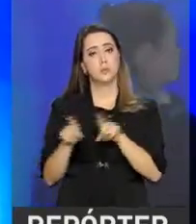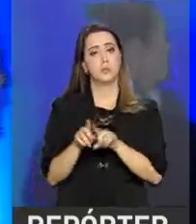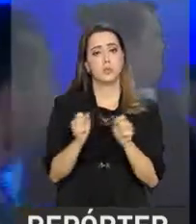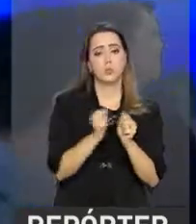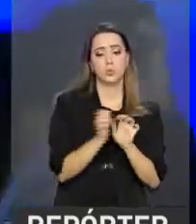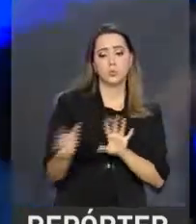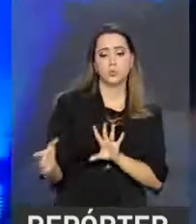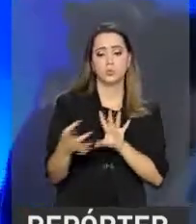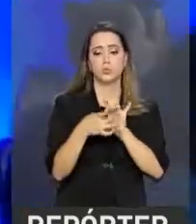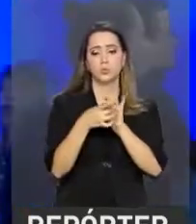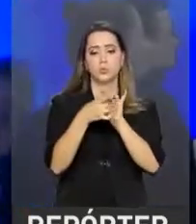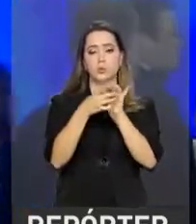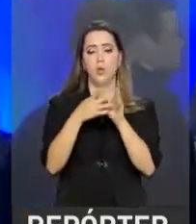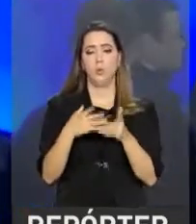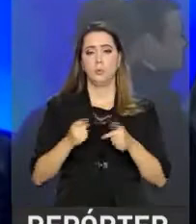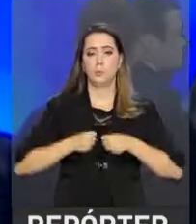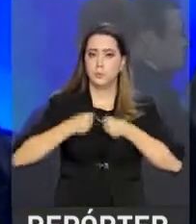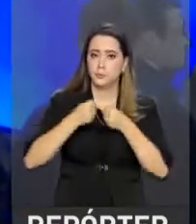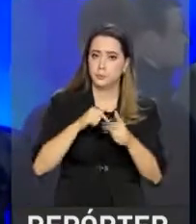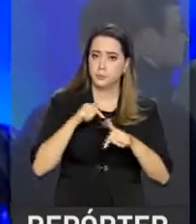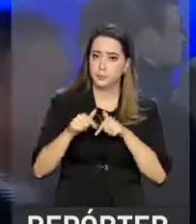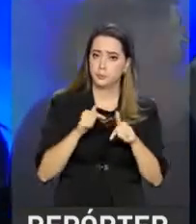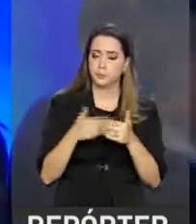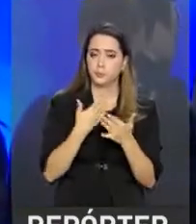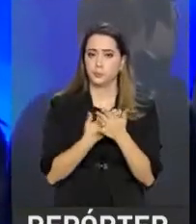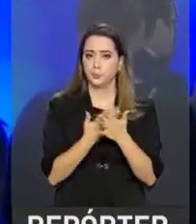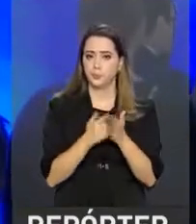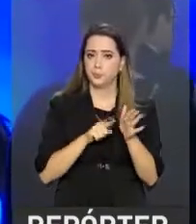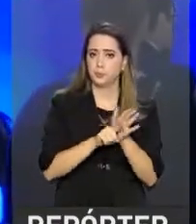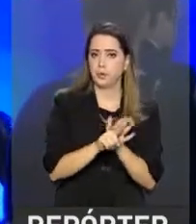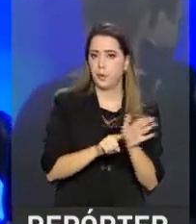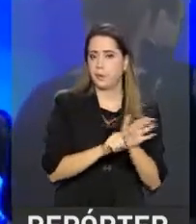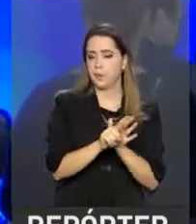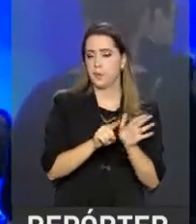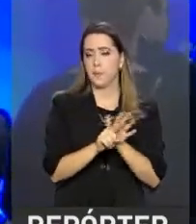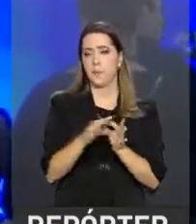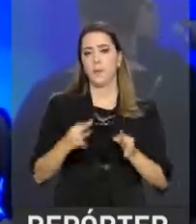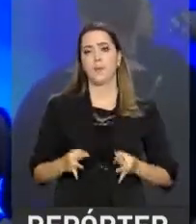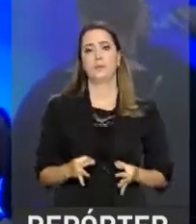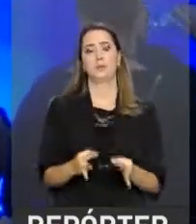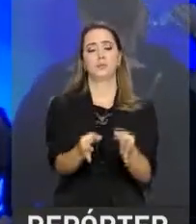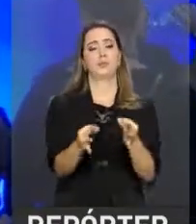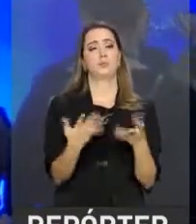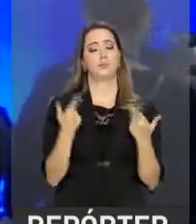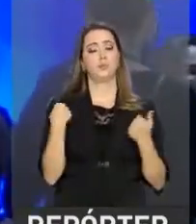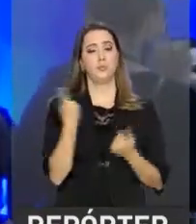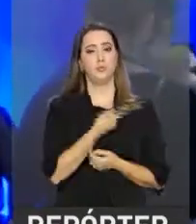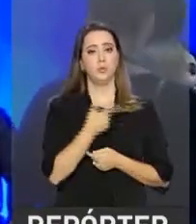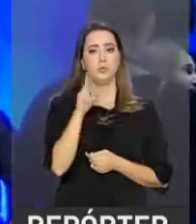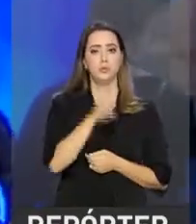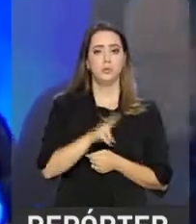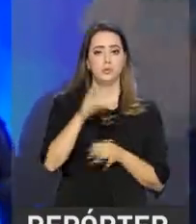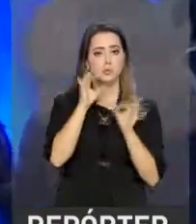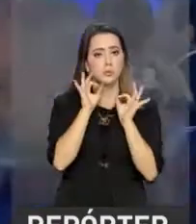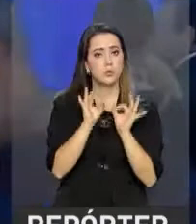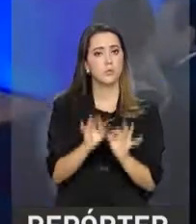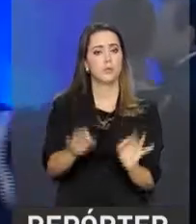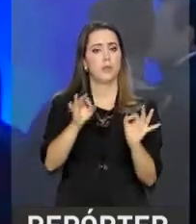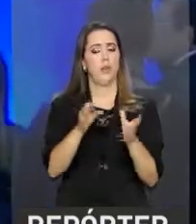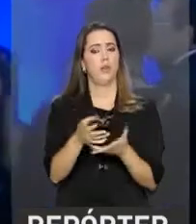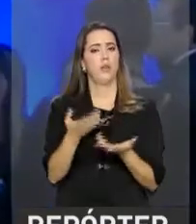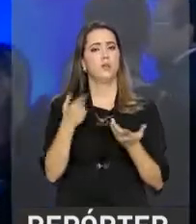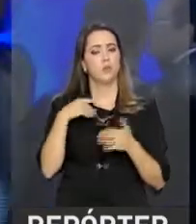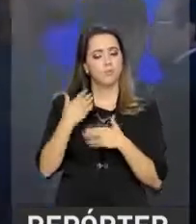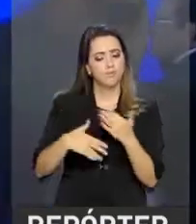parceiras vem fazendo no sentido de desenvolver conhecimento, tecnologia, para que a gente use de forma